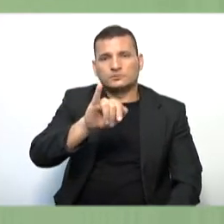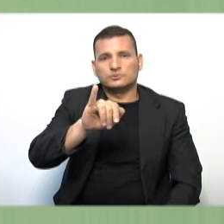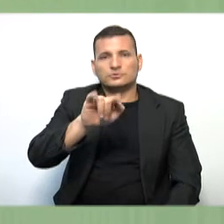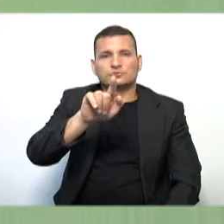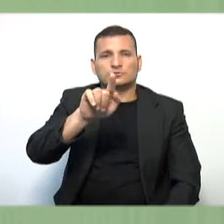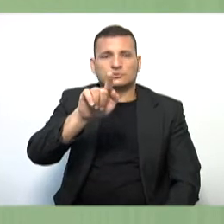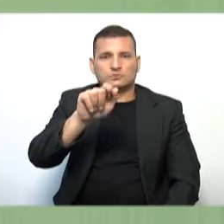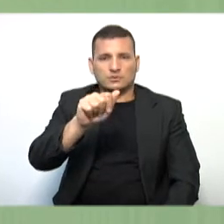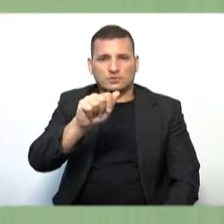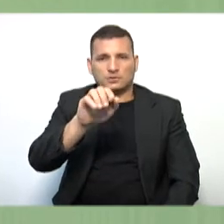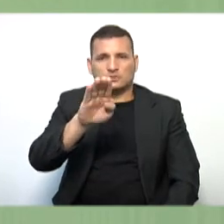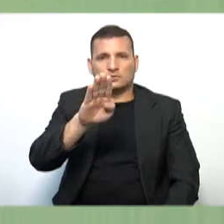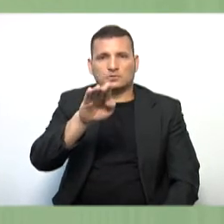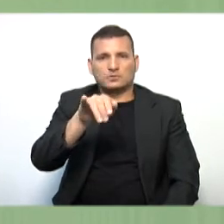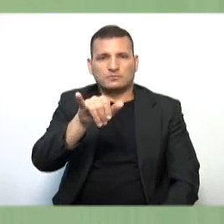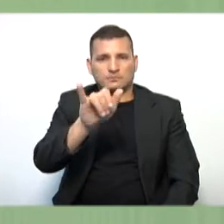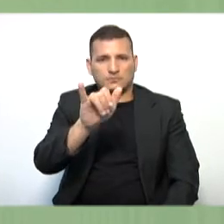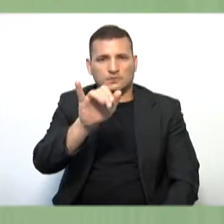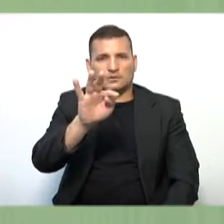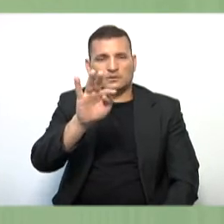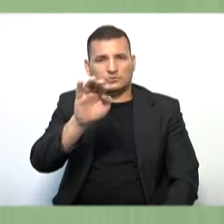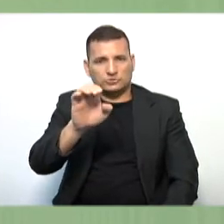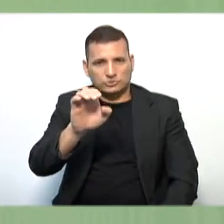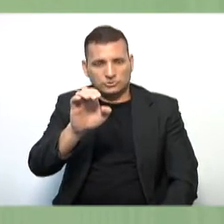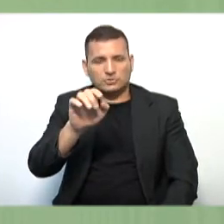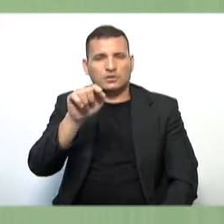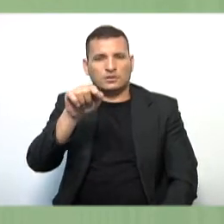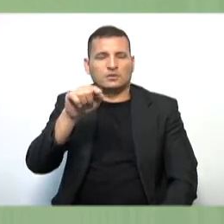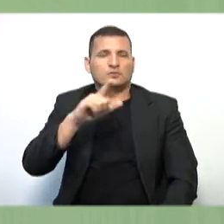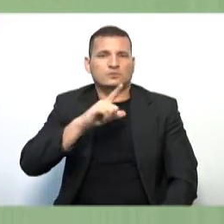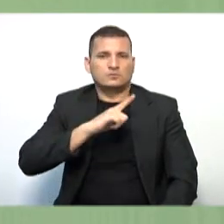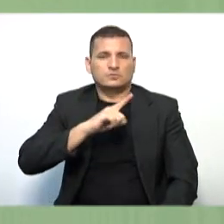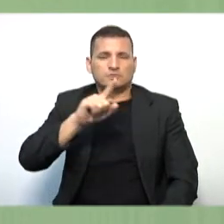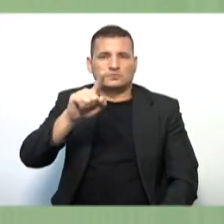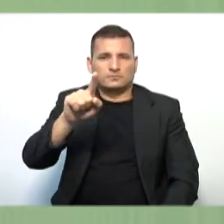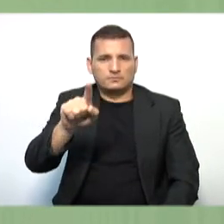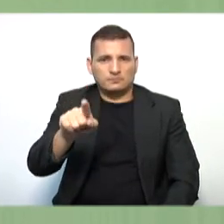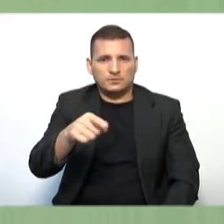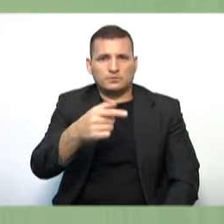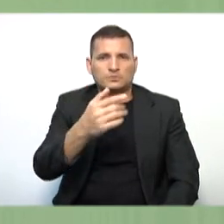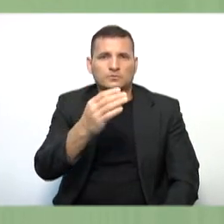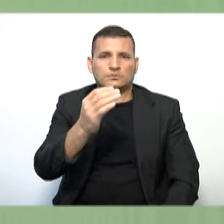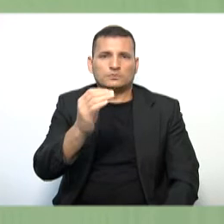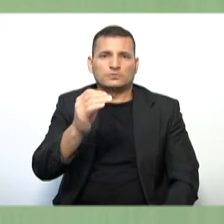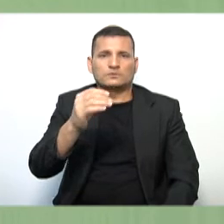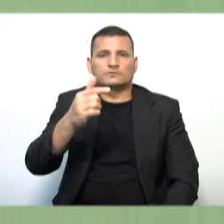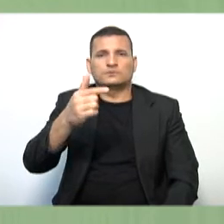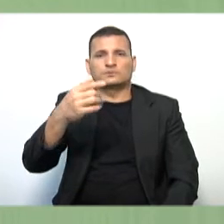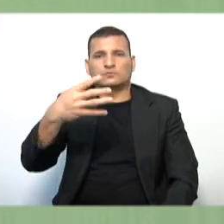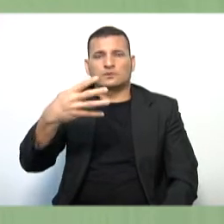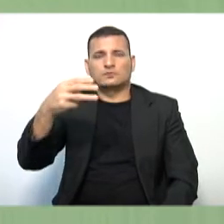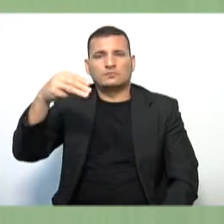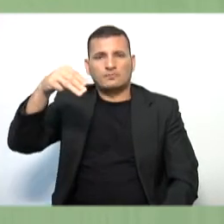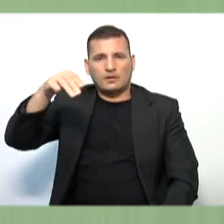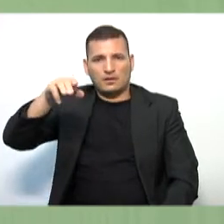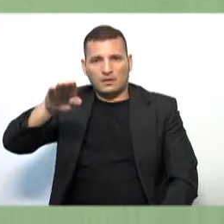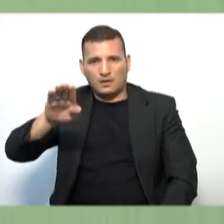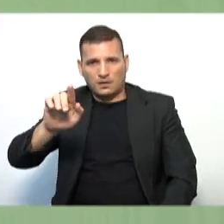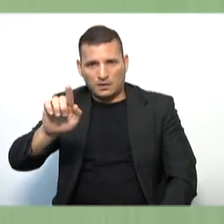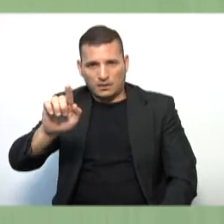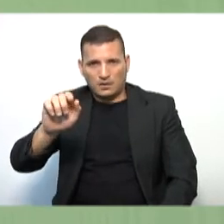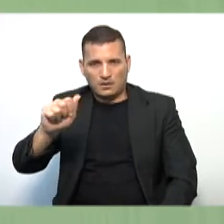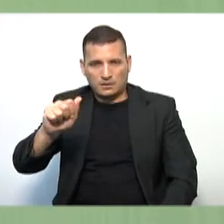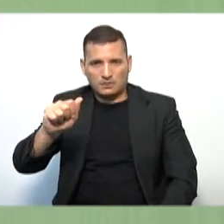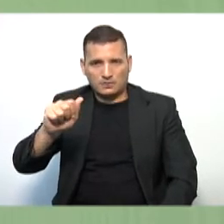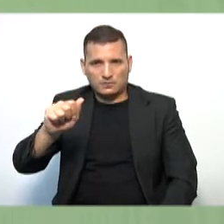GB, ele possui 1024 mega e o tera, ele tem 1024 GB. Reparam